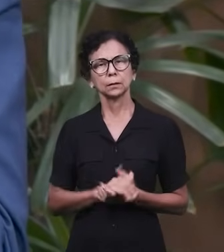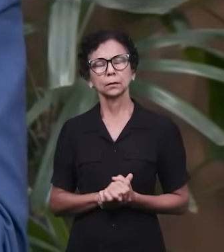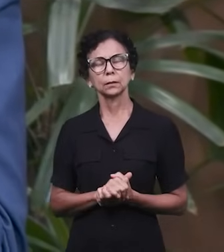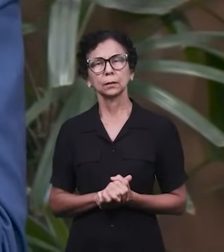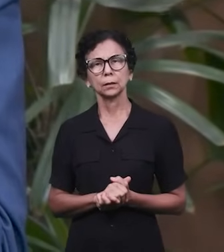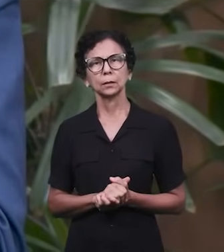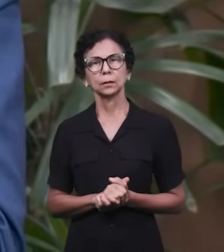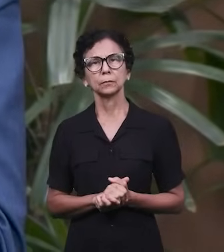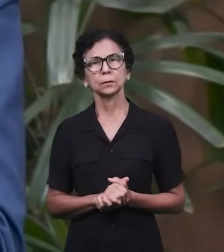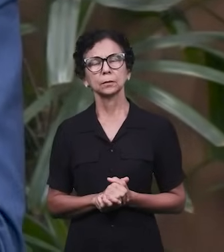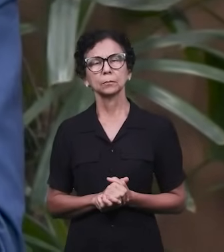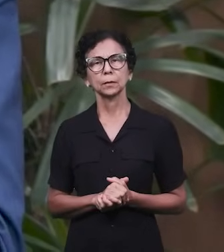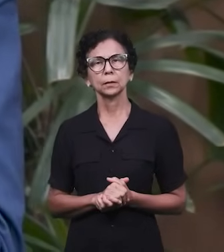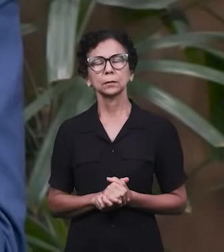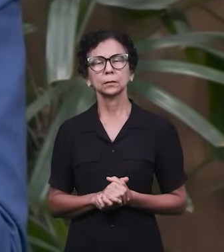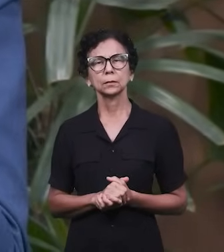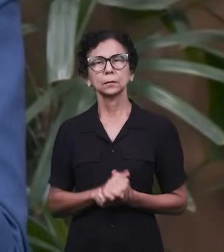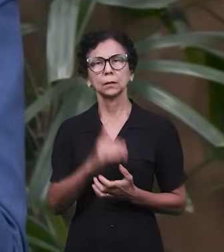pais,